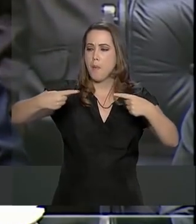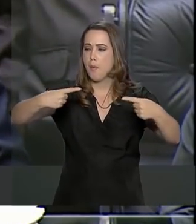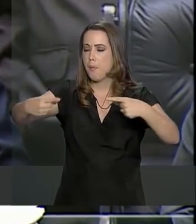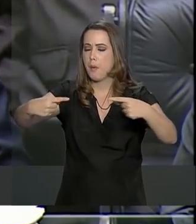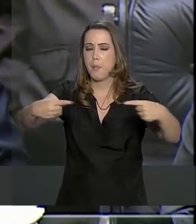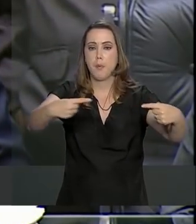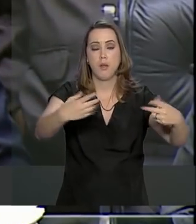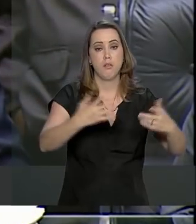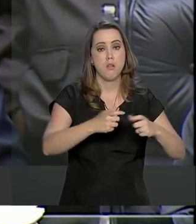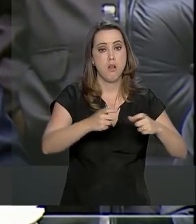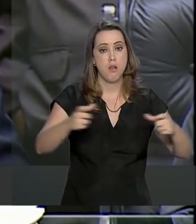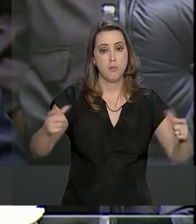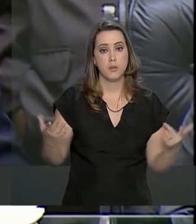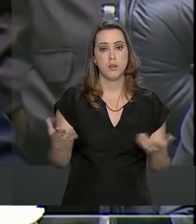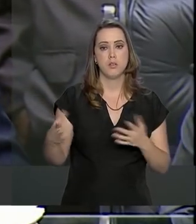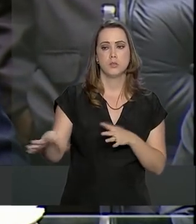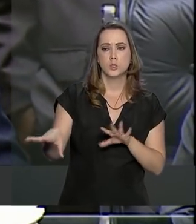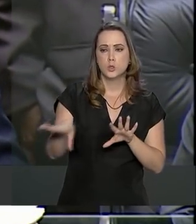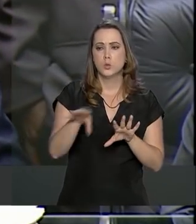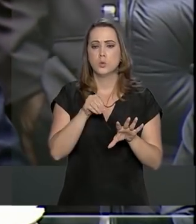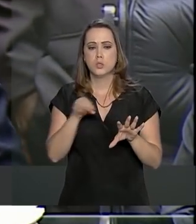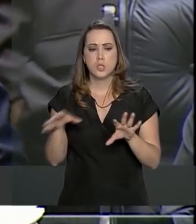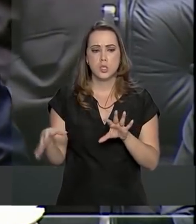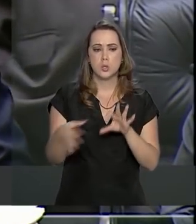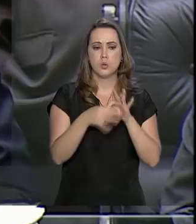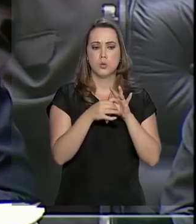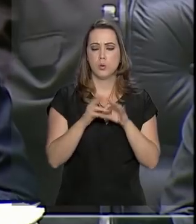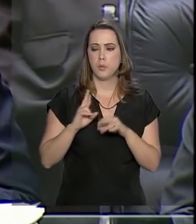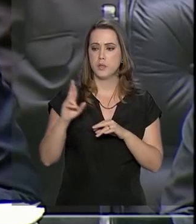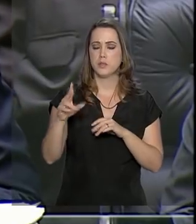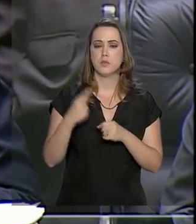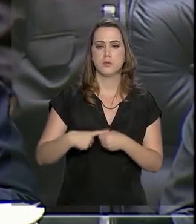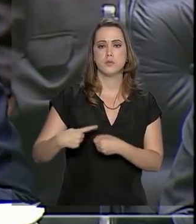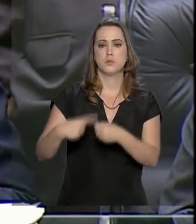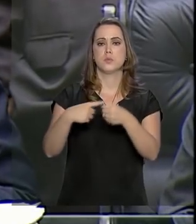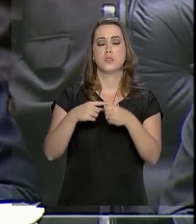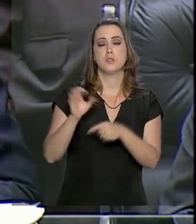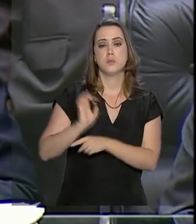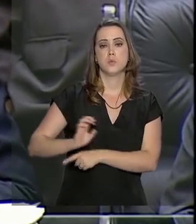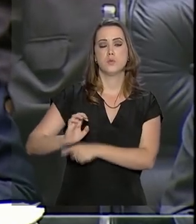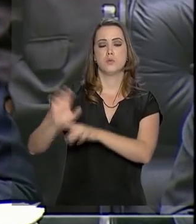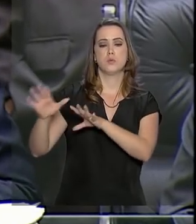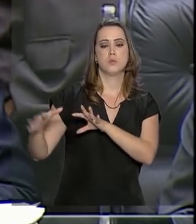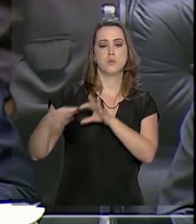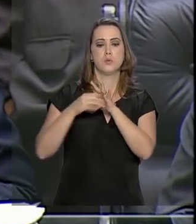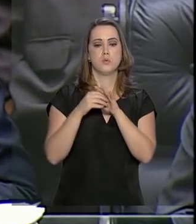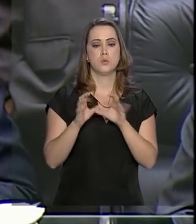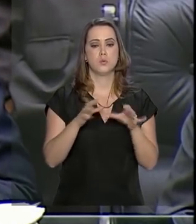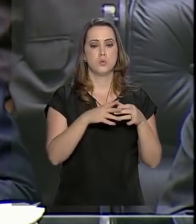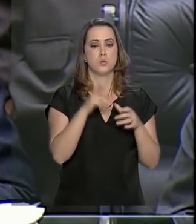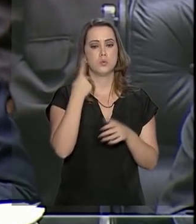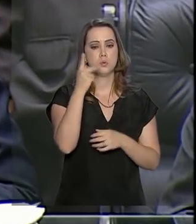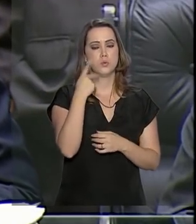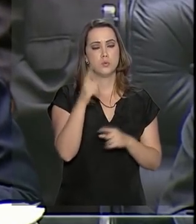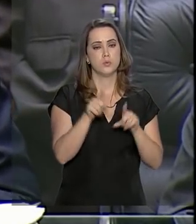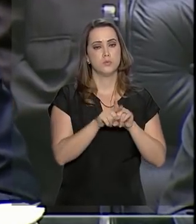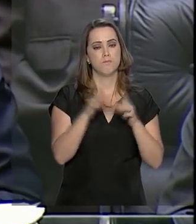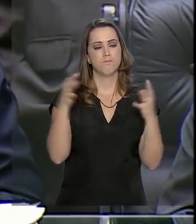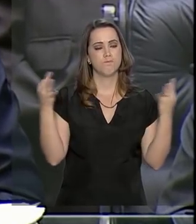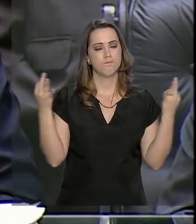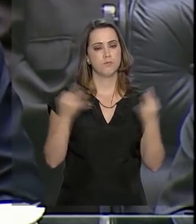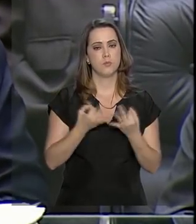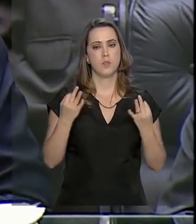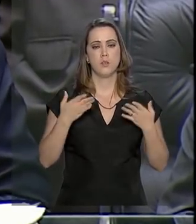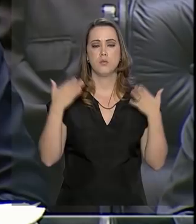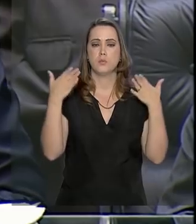possível, integrando e ouvindo os representantes dos municípios e dos estados, dos partidos políticos e com a